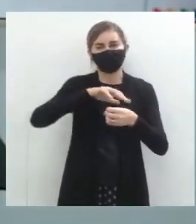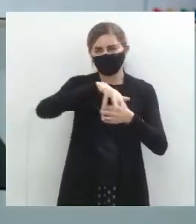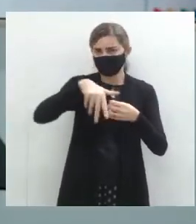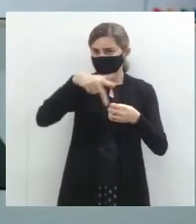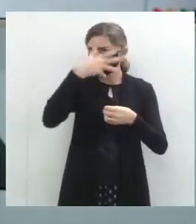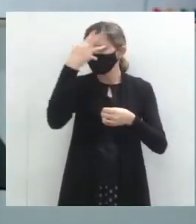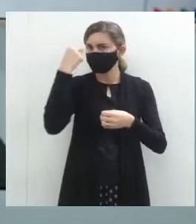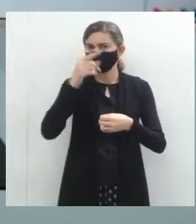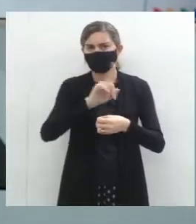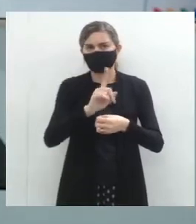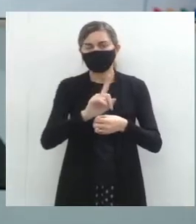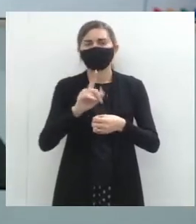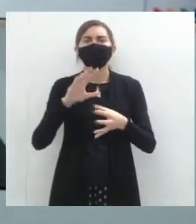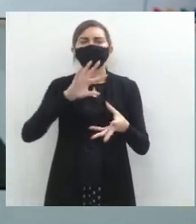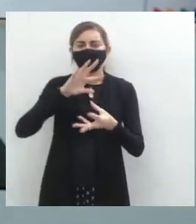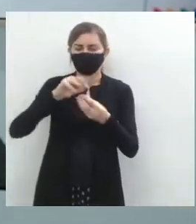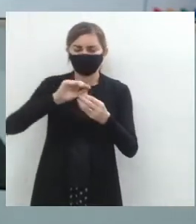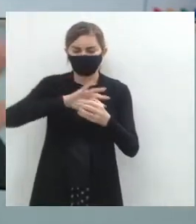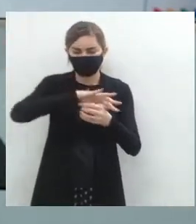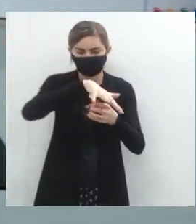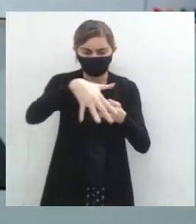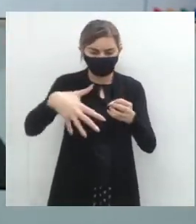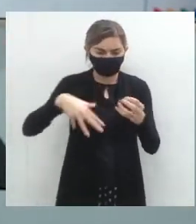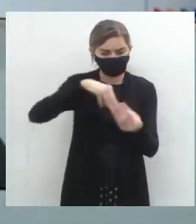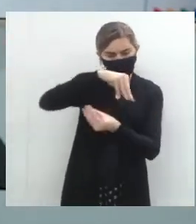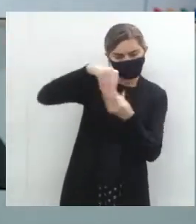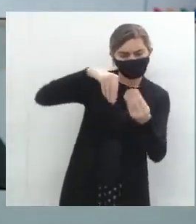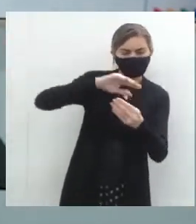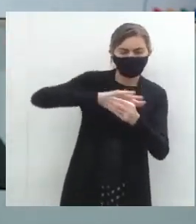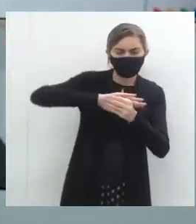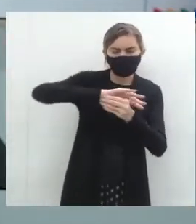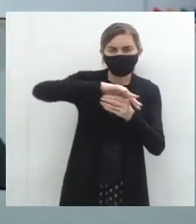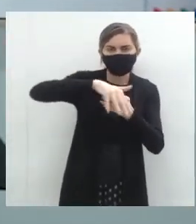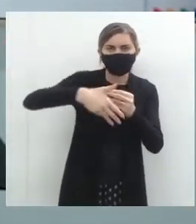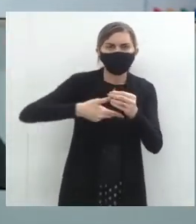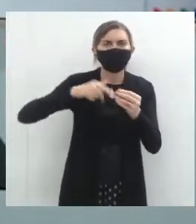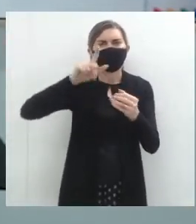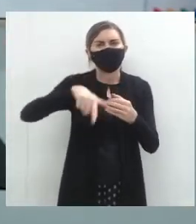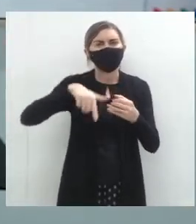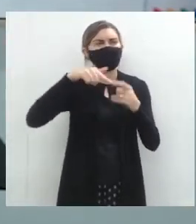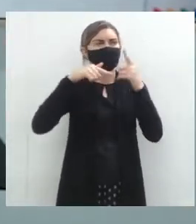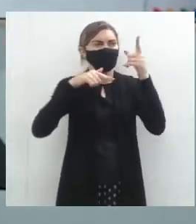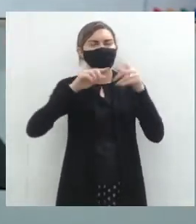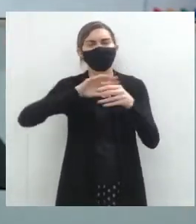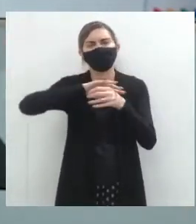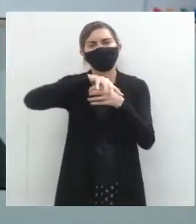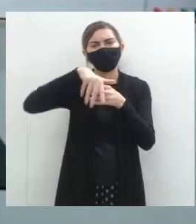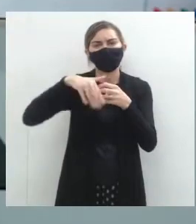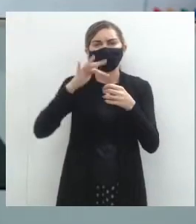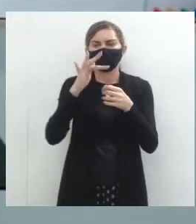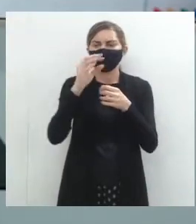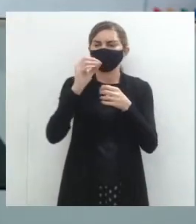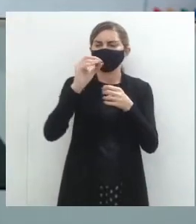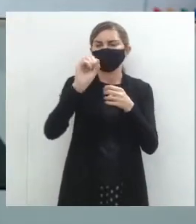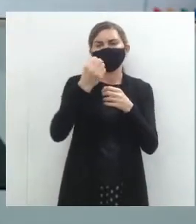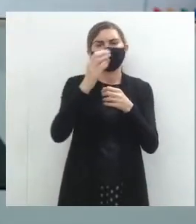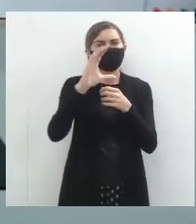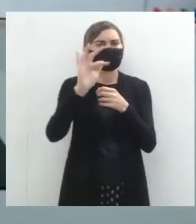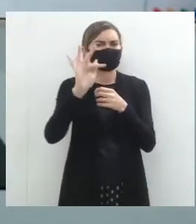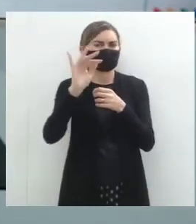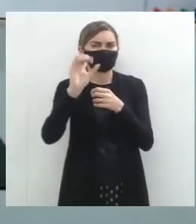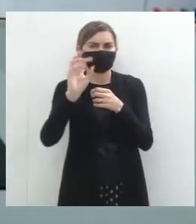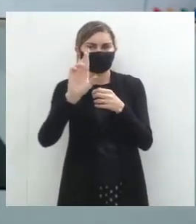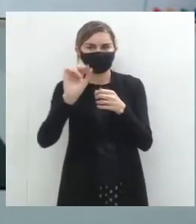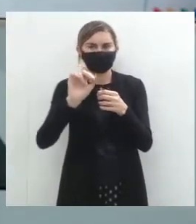mais disso, a composição da membrana é uma bicamada fosfolipídica. A composição da membrana é uma bicamada